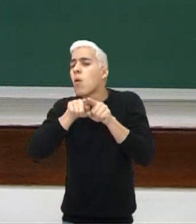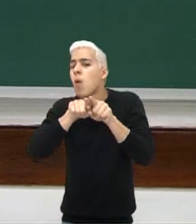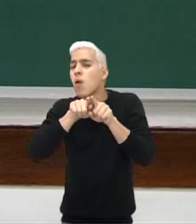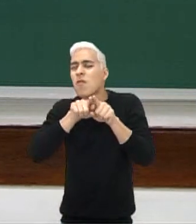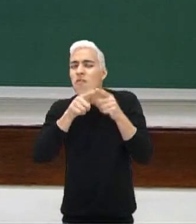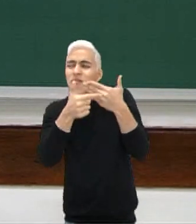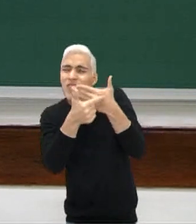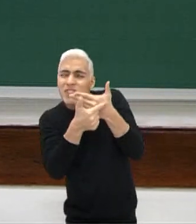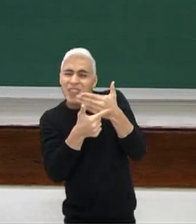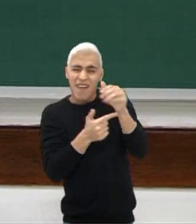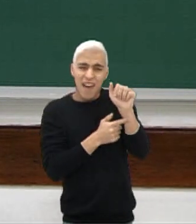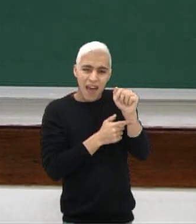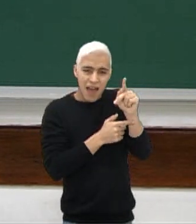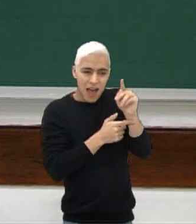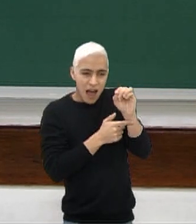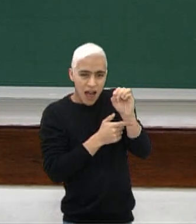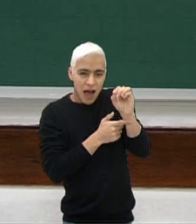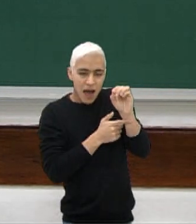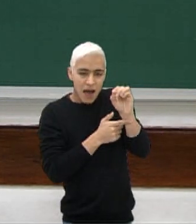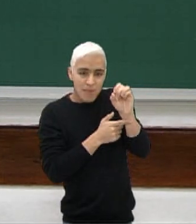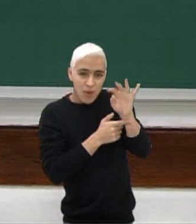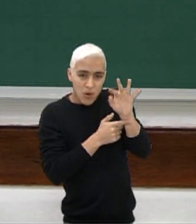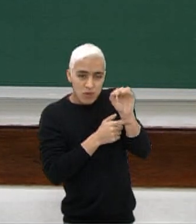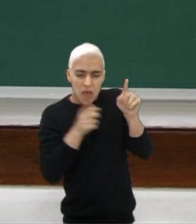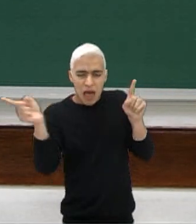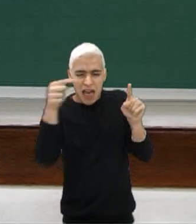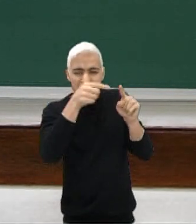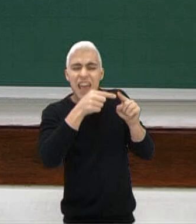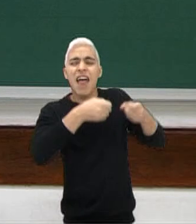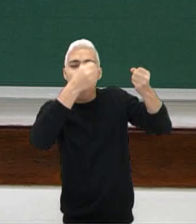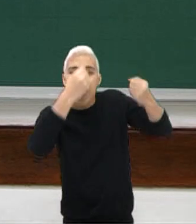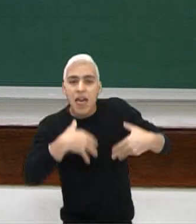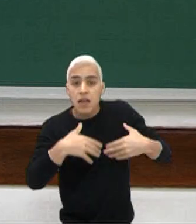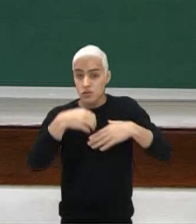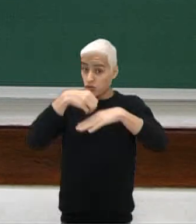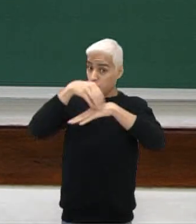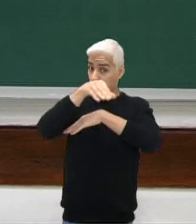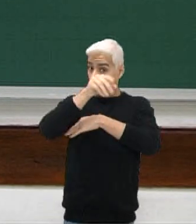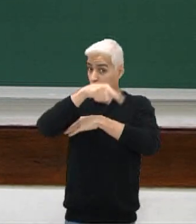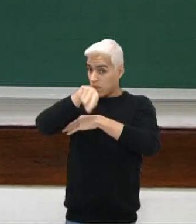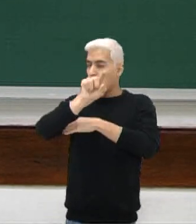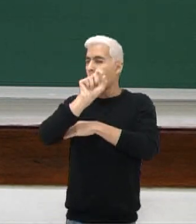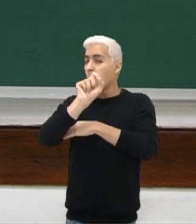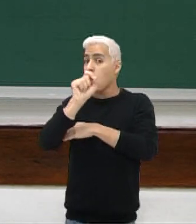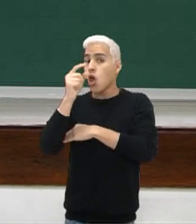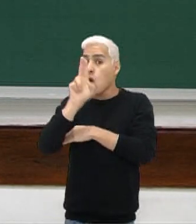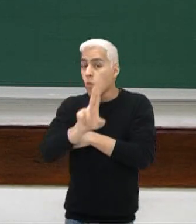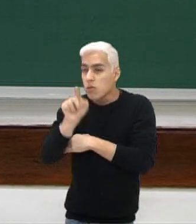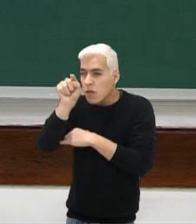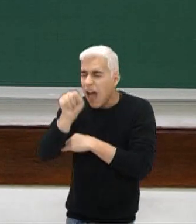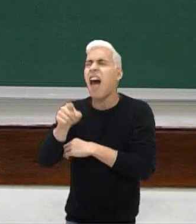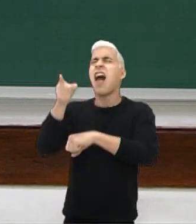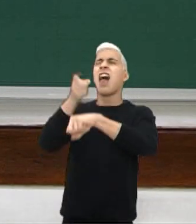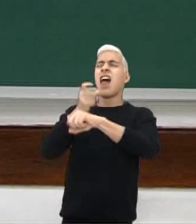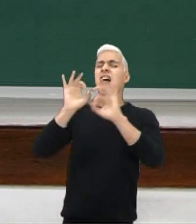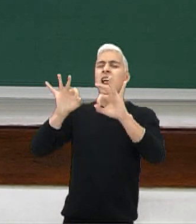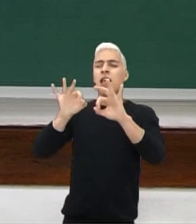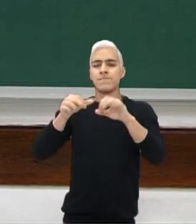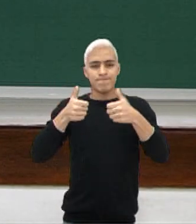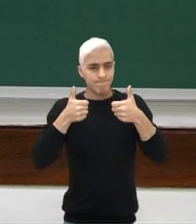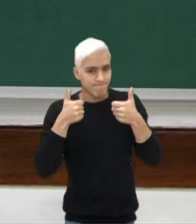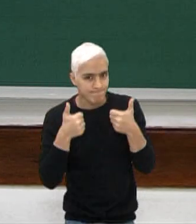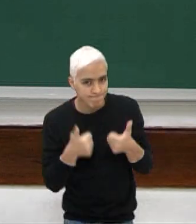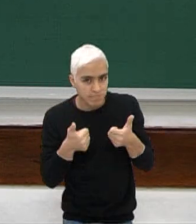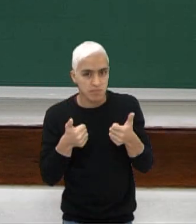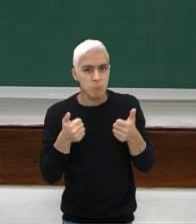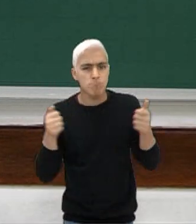ou seja, uma explicação. E qual é a dica que eu tenho? O uso dos dois pontos, não vamos esquecer isso.